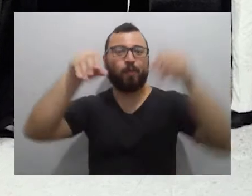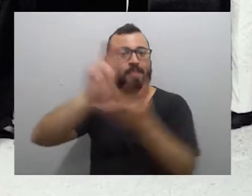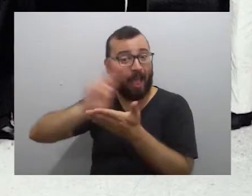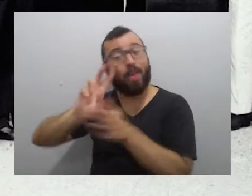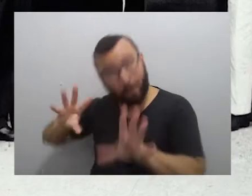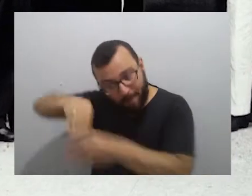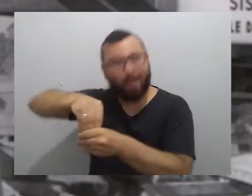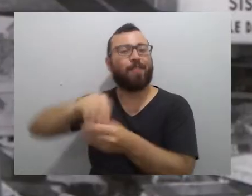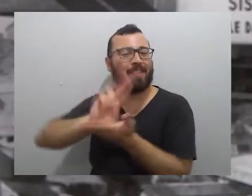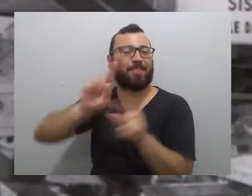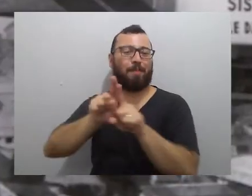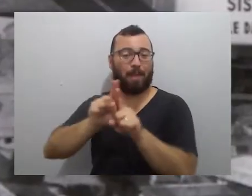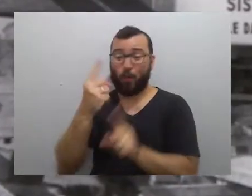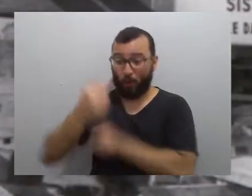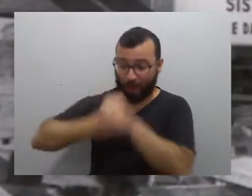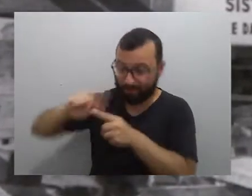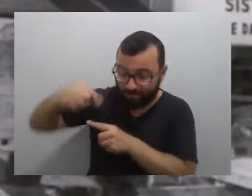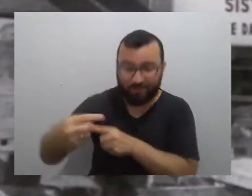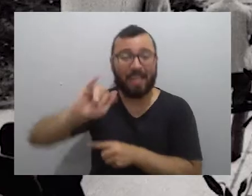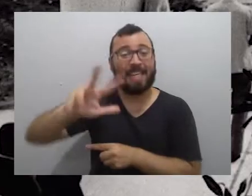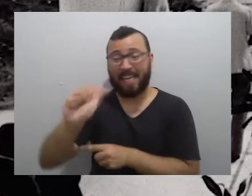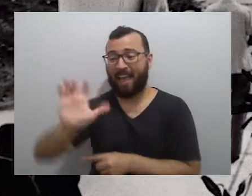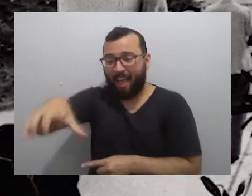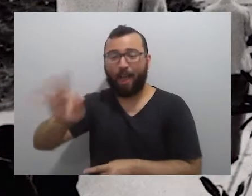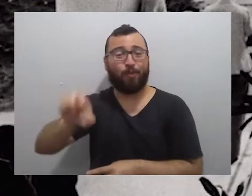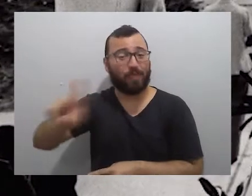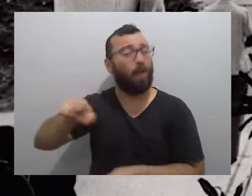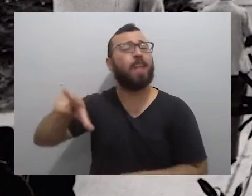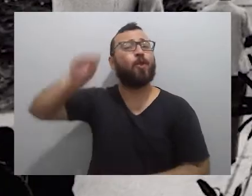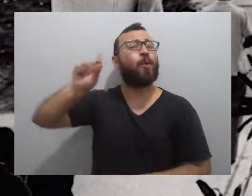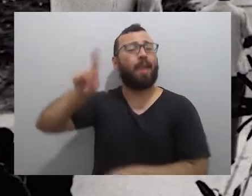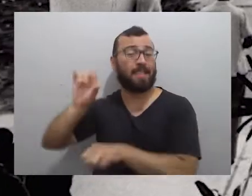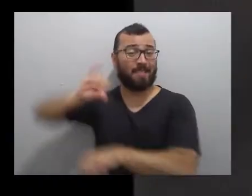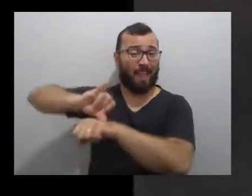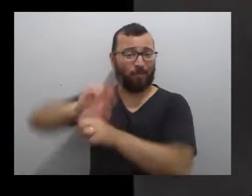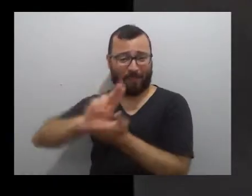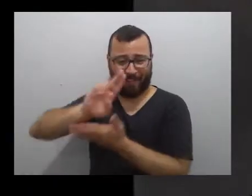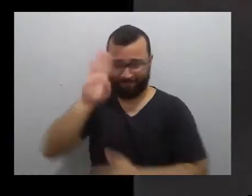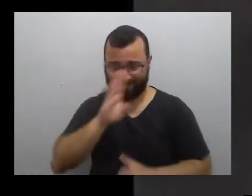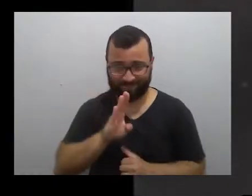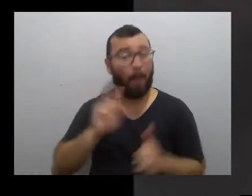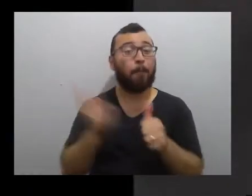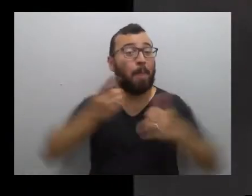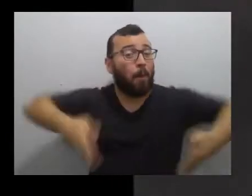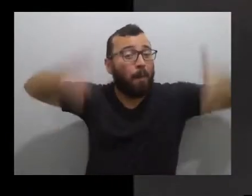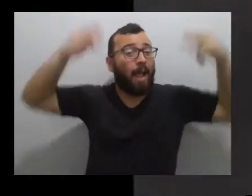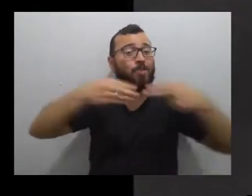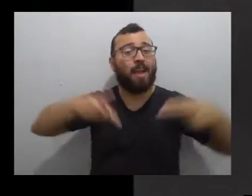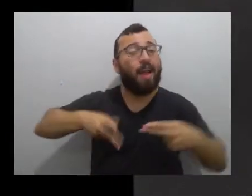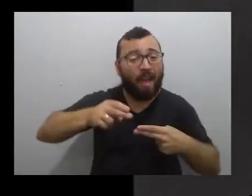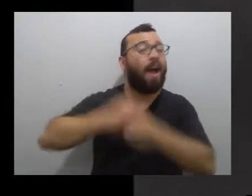universidade ganhava espaço, mas iniciativas de pesquisa ainda eram esparsas. Pode se orgulhar o Brasil dos